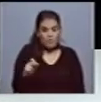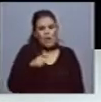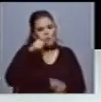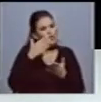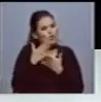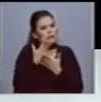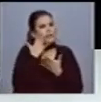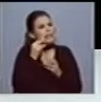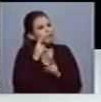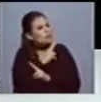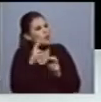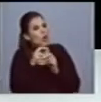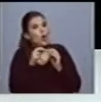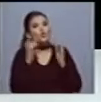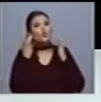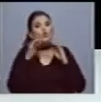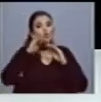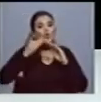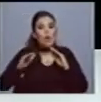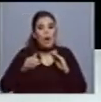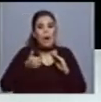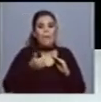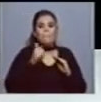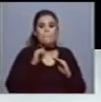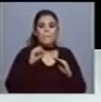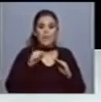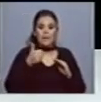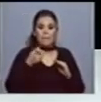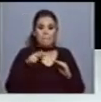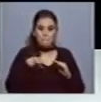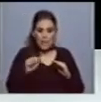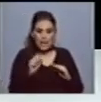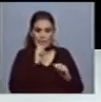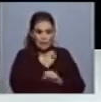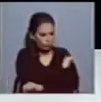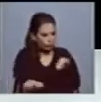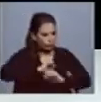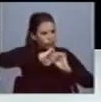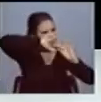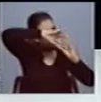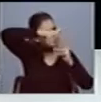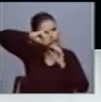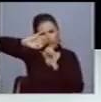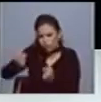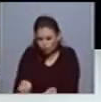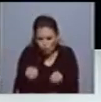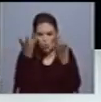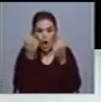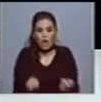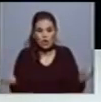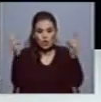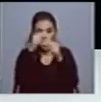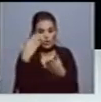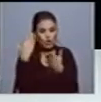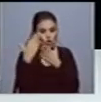ondas gravitacionais associadas ao Big Bang, à explosão que deu origem ao universo. E, portanto, há toda uma nova astronomia que surge